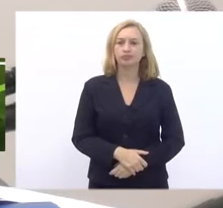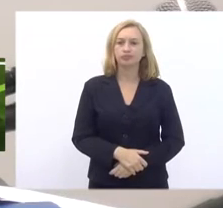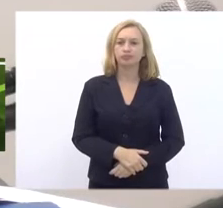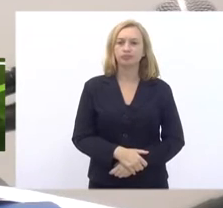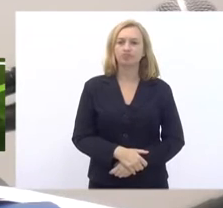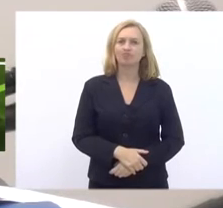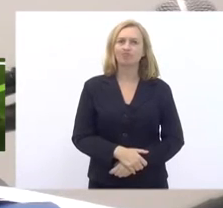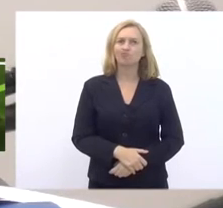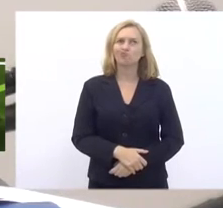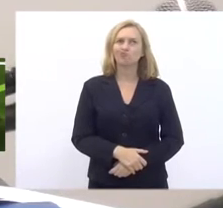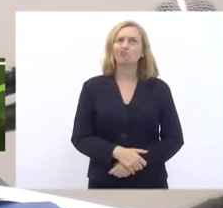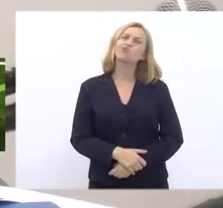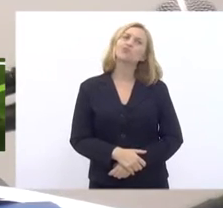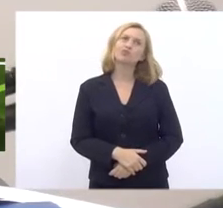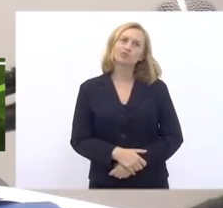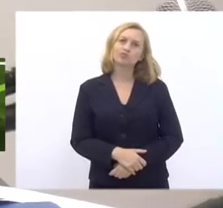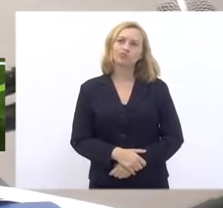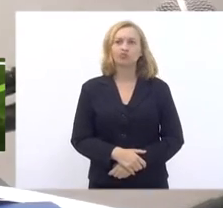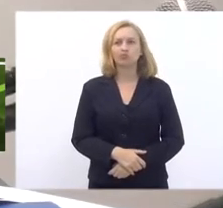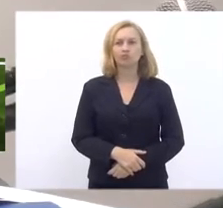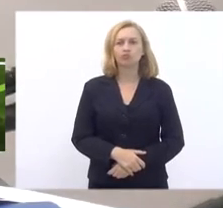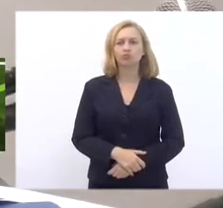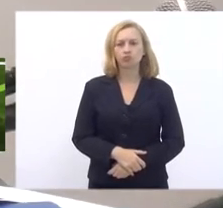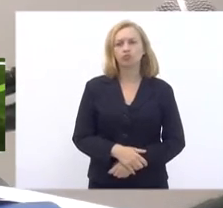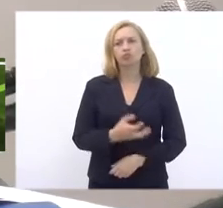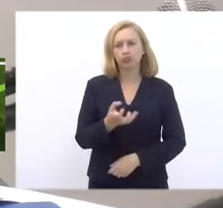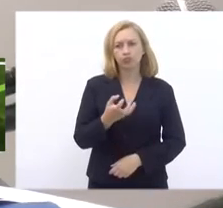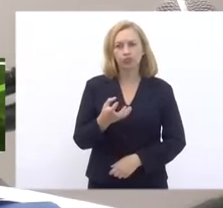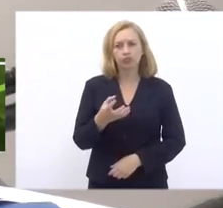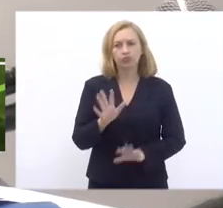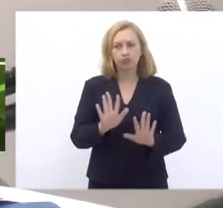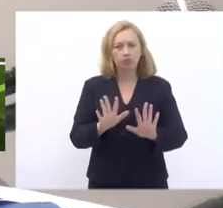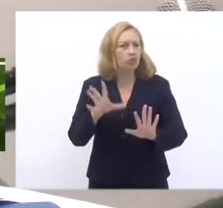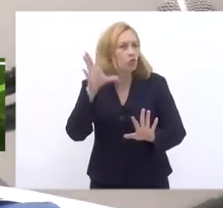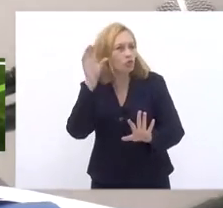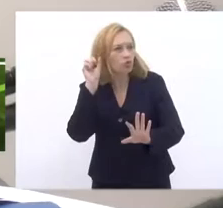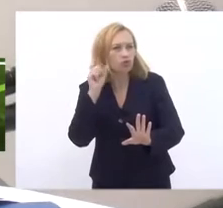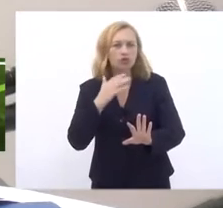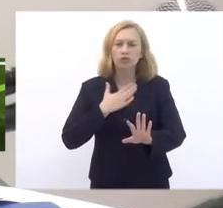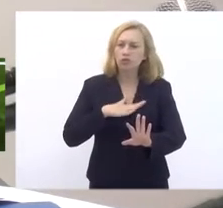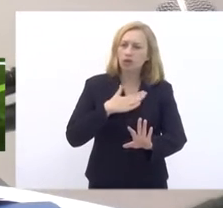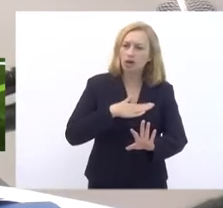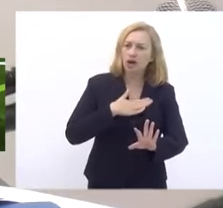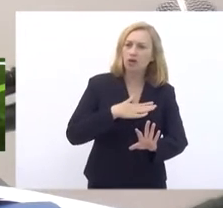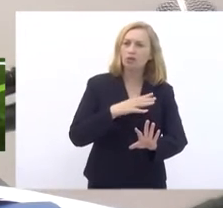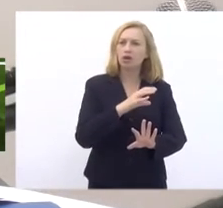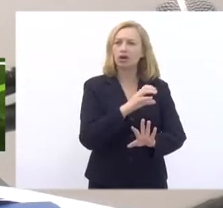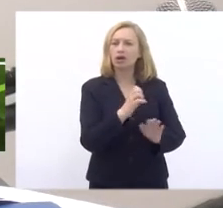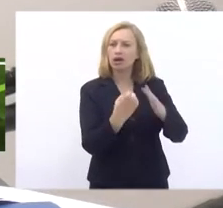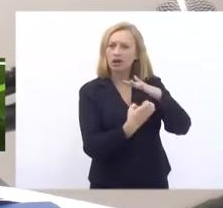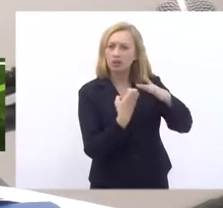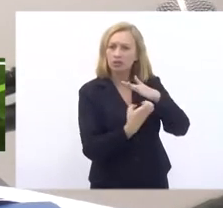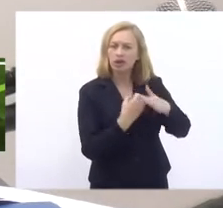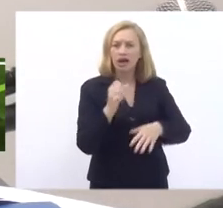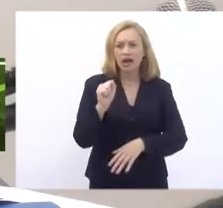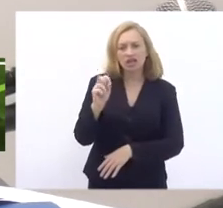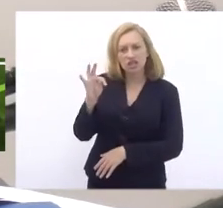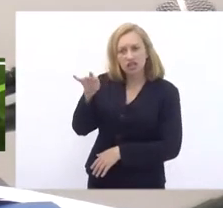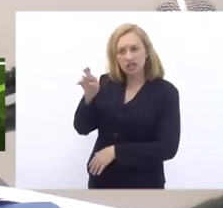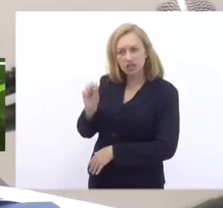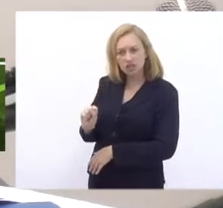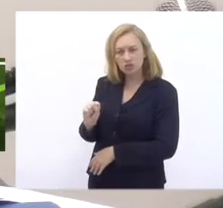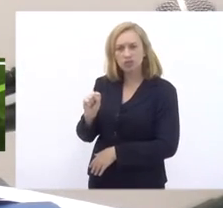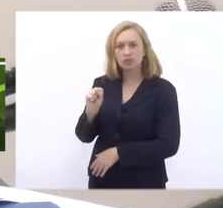Eu queria, sim, naturalmente, ouvir com calma a concessionária, a CETRANS e a AGTRANS,